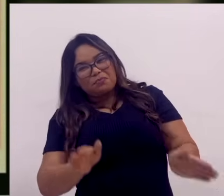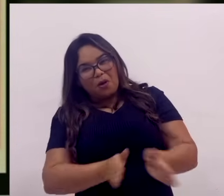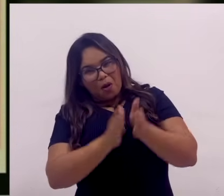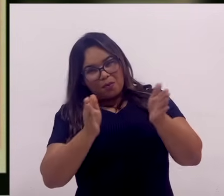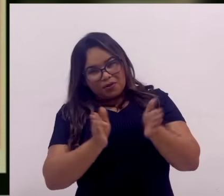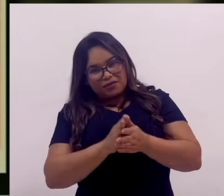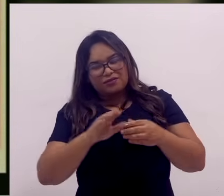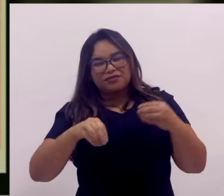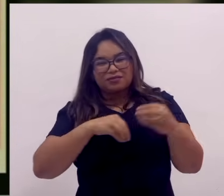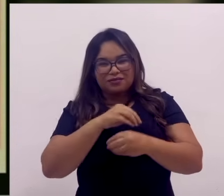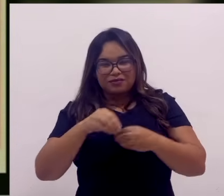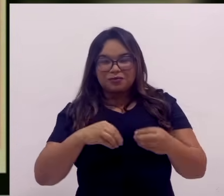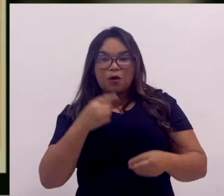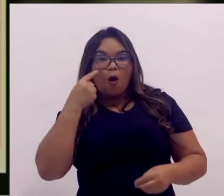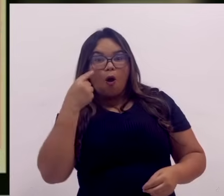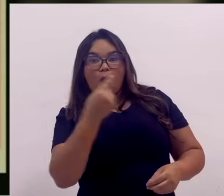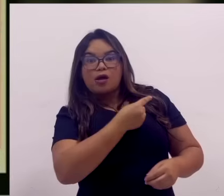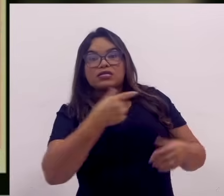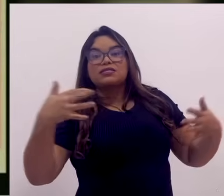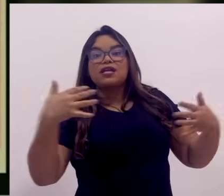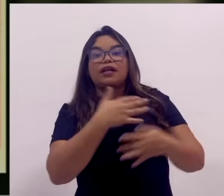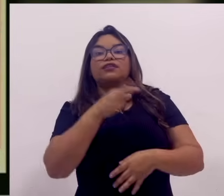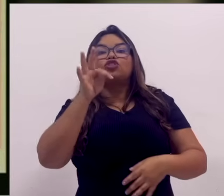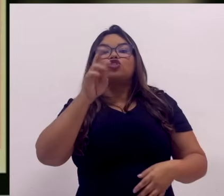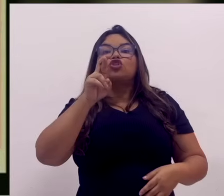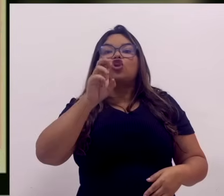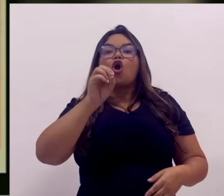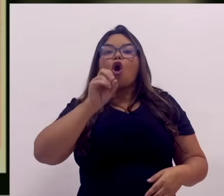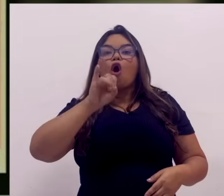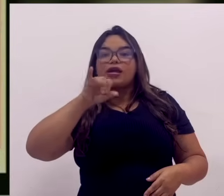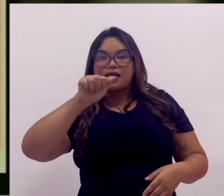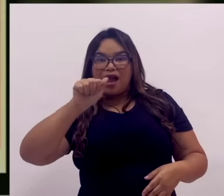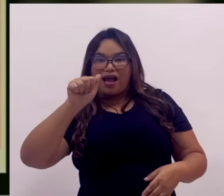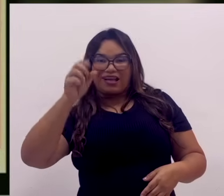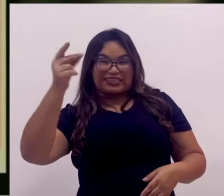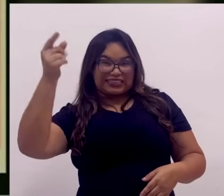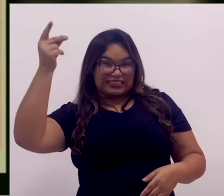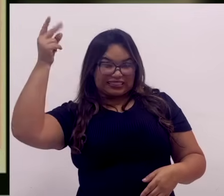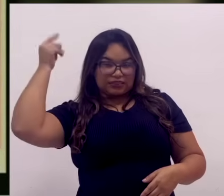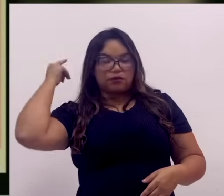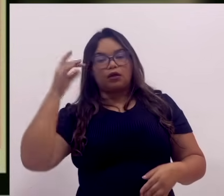cidade. Isso é o que restou do povo, dos troianos.